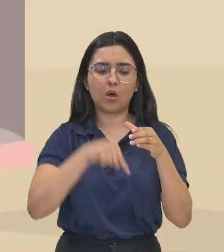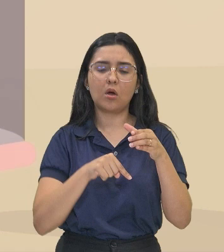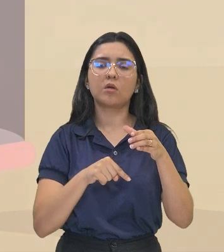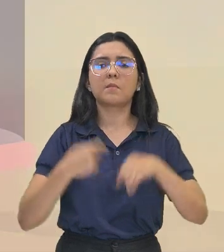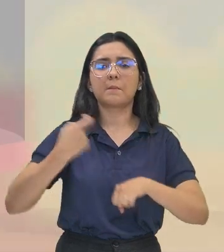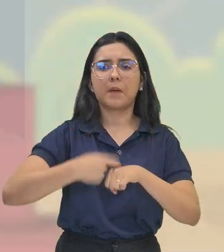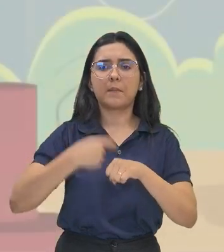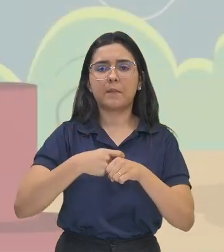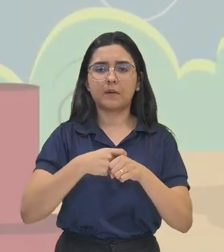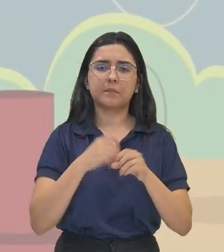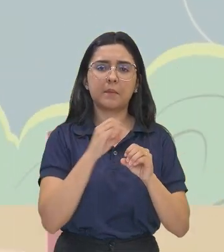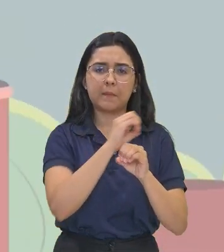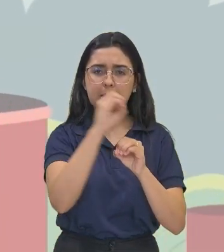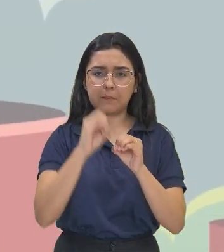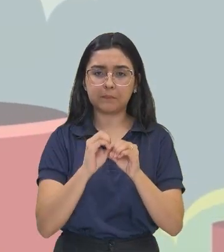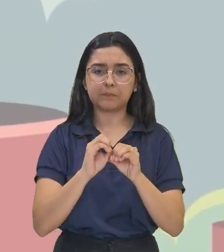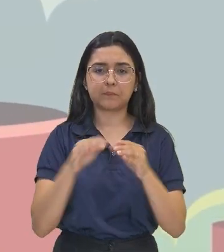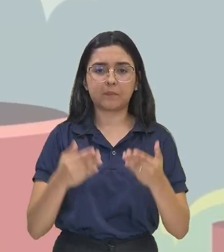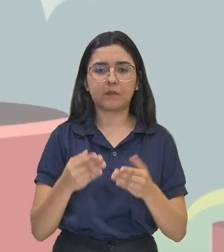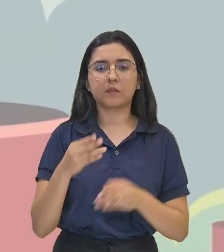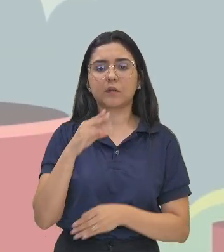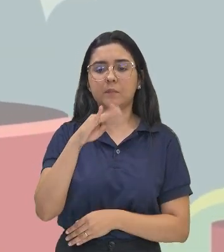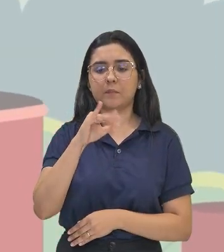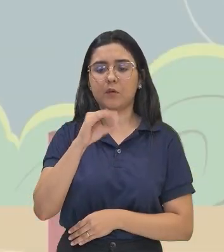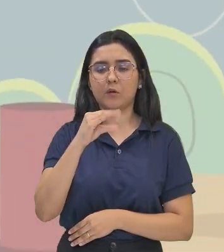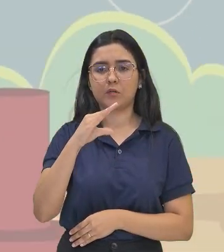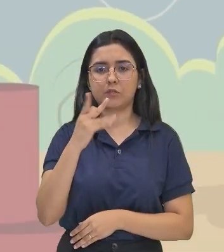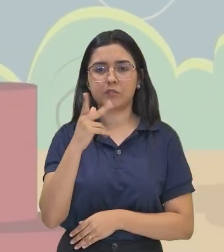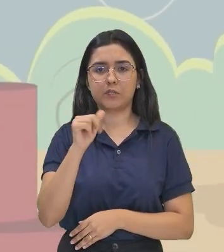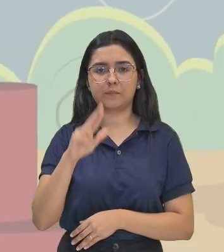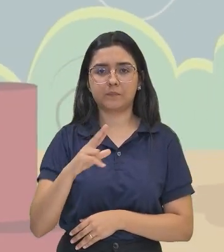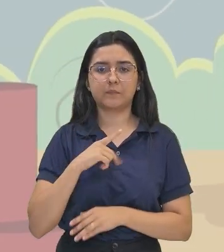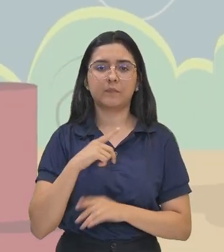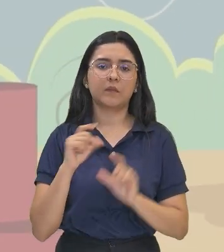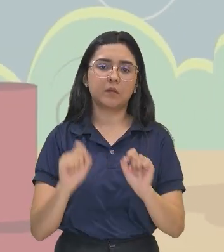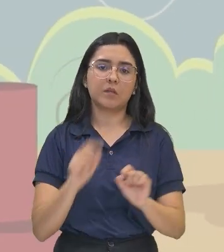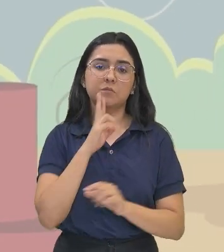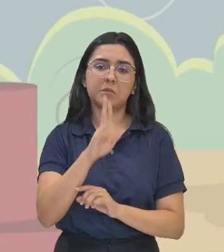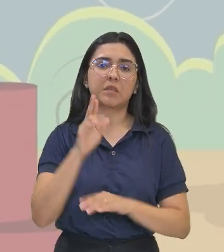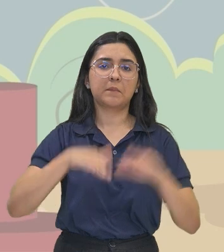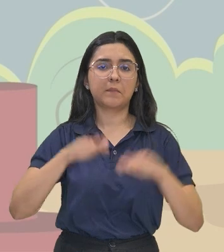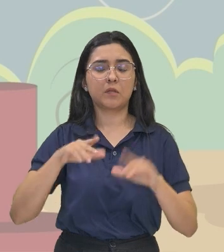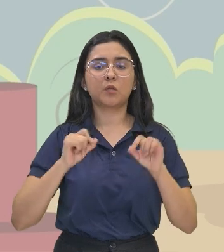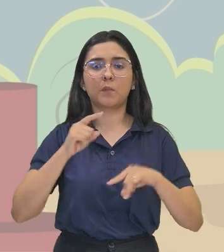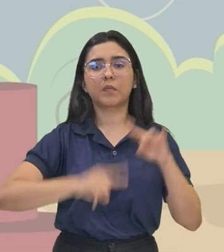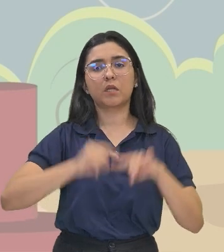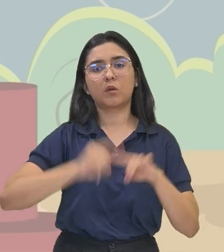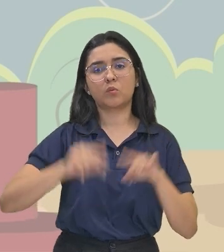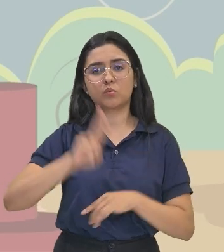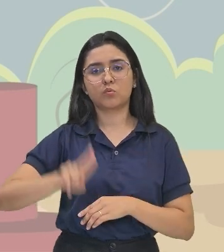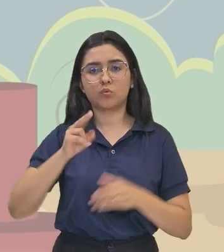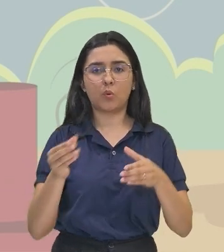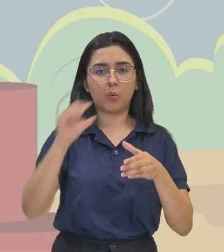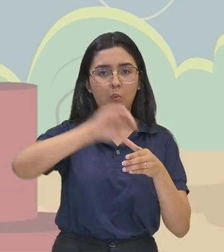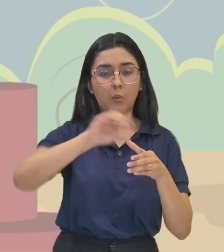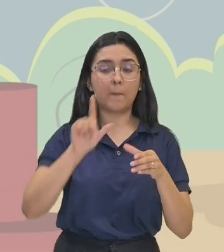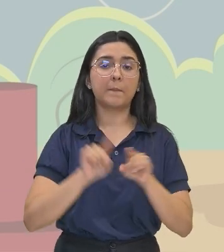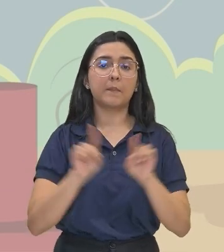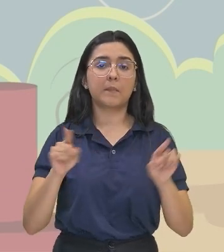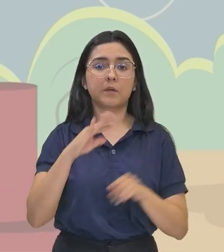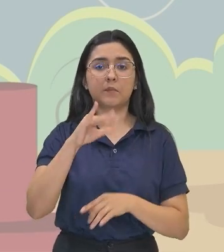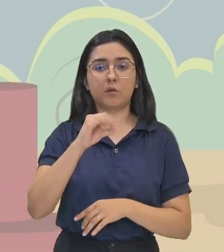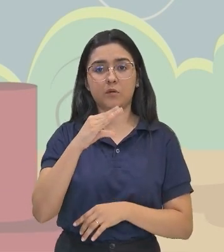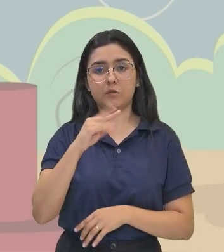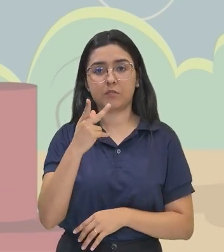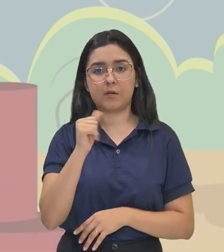sólido. Aqui está o biochar. O rendimento pode variar dependendo do material usado, mas o biochar é uma